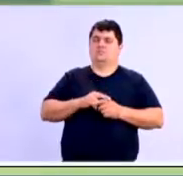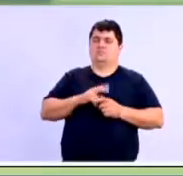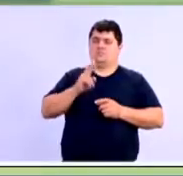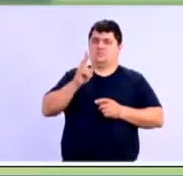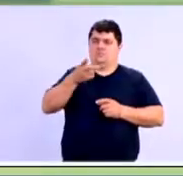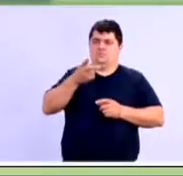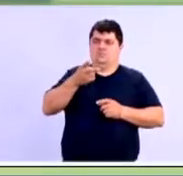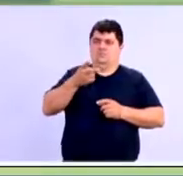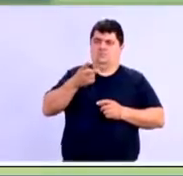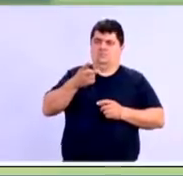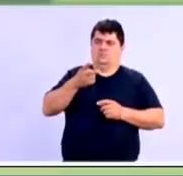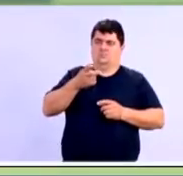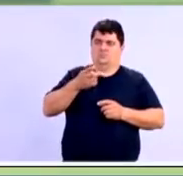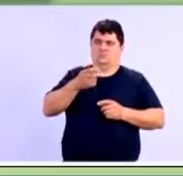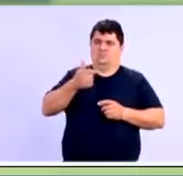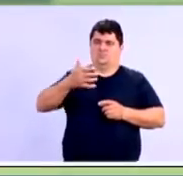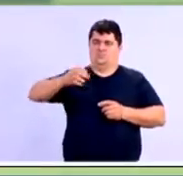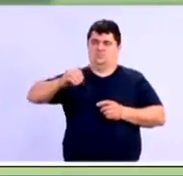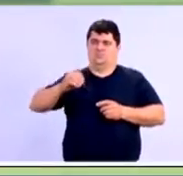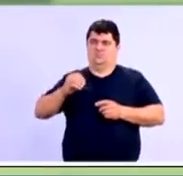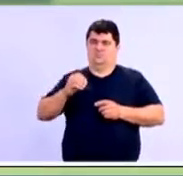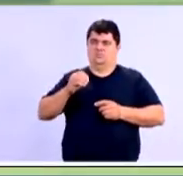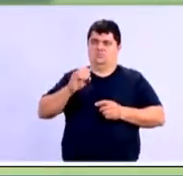por 140.250 dá